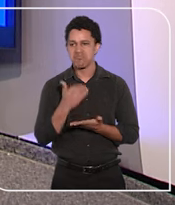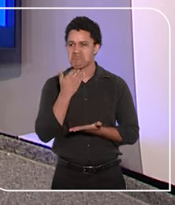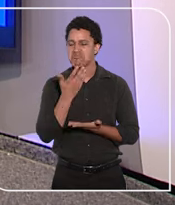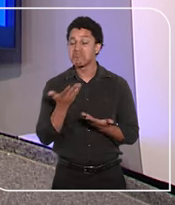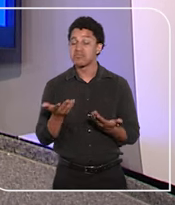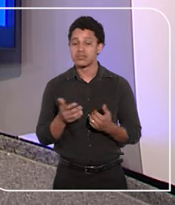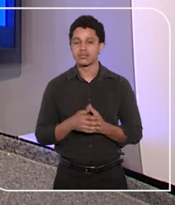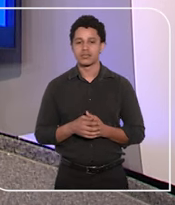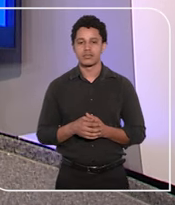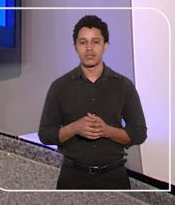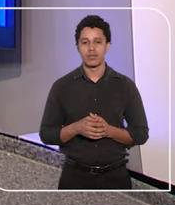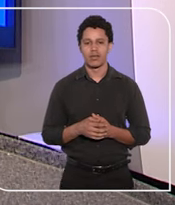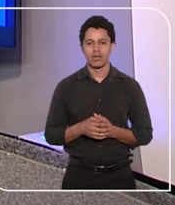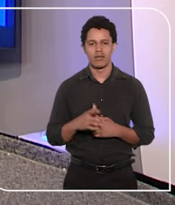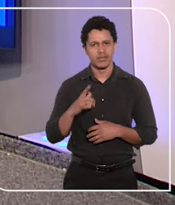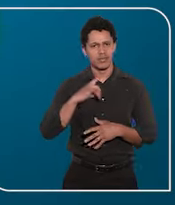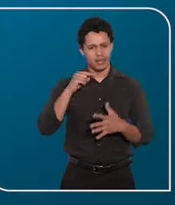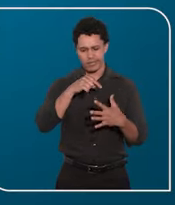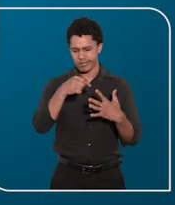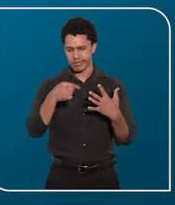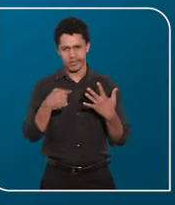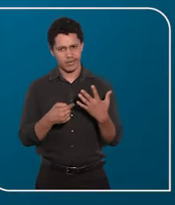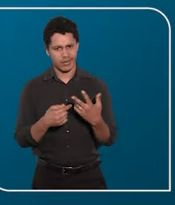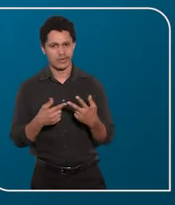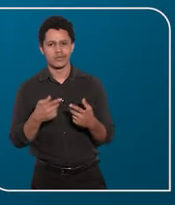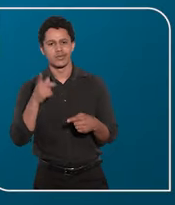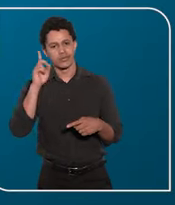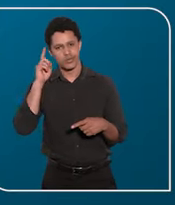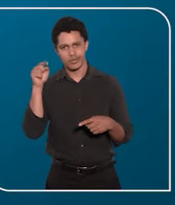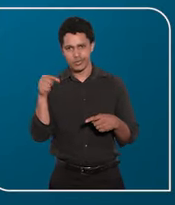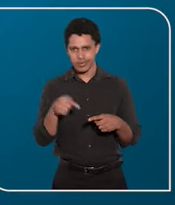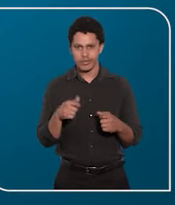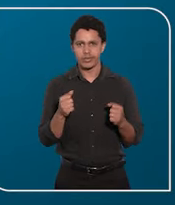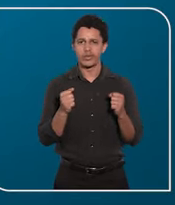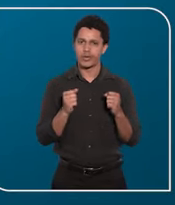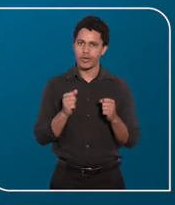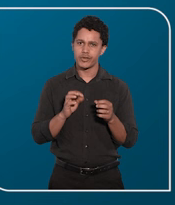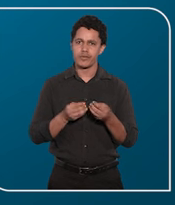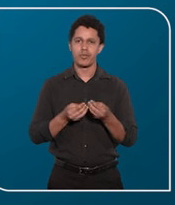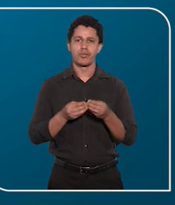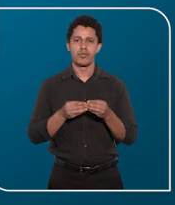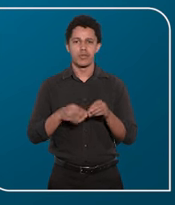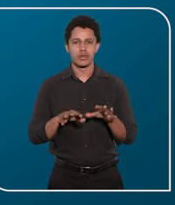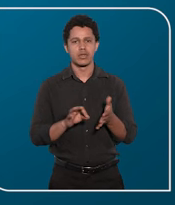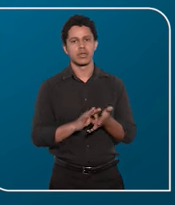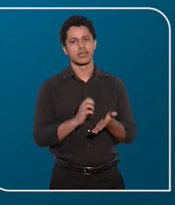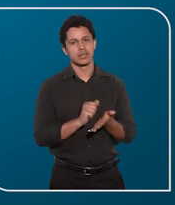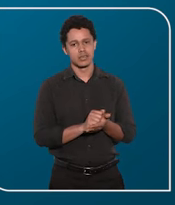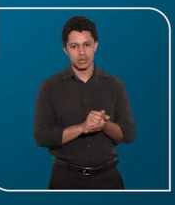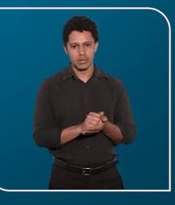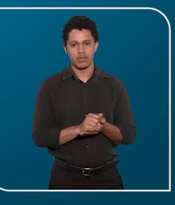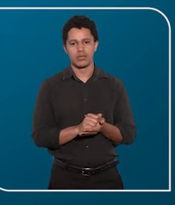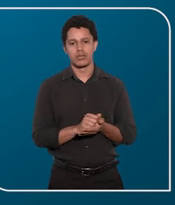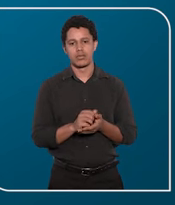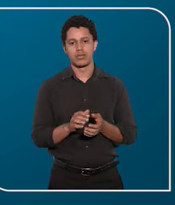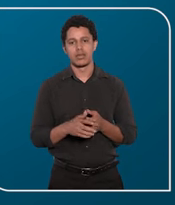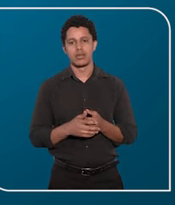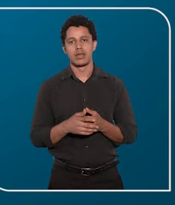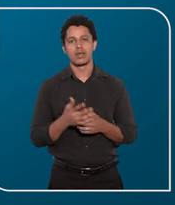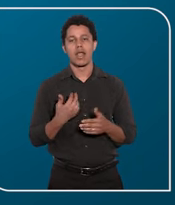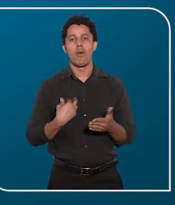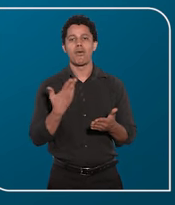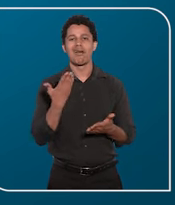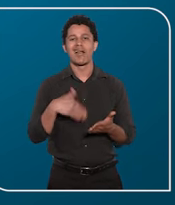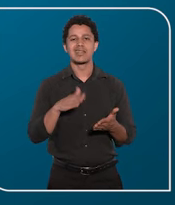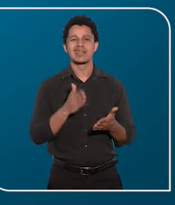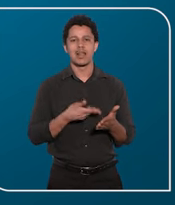Nós temos duas circunstâncias que vão atingir a inscrição, que são as circunstâncias que geram o cancelamento da